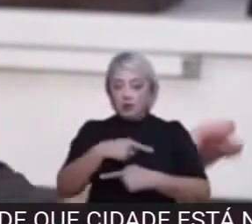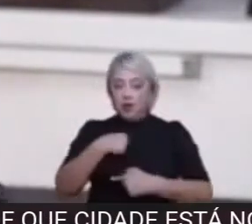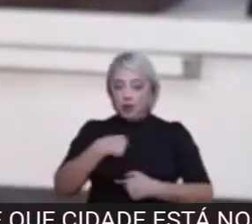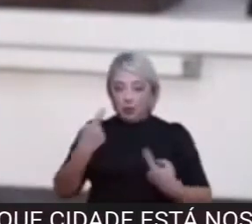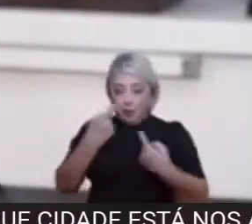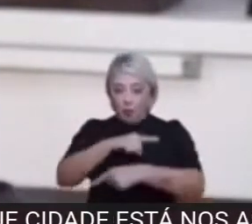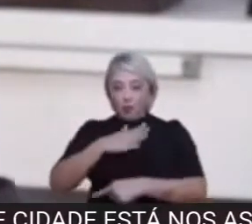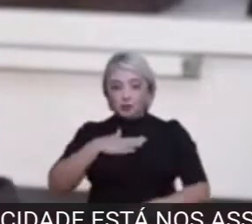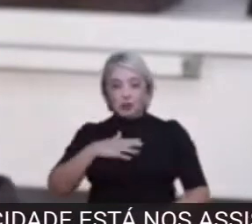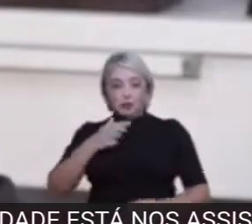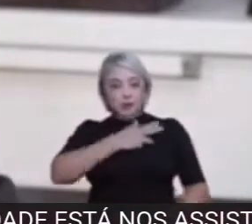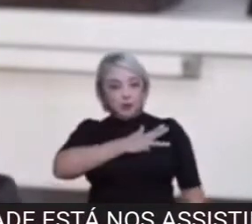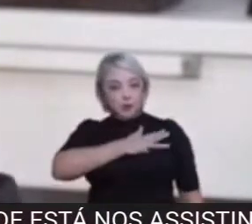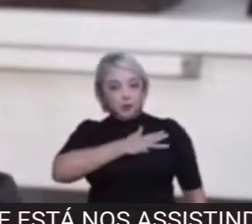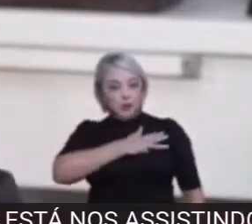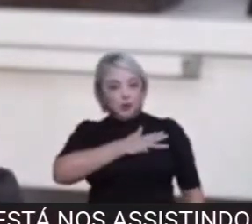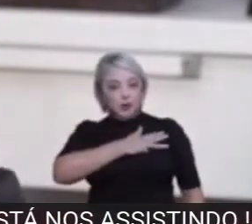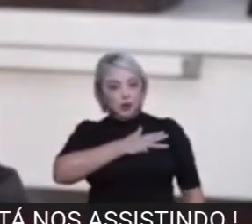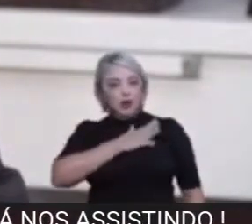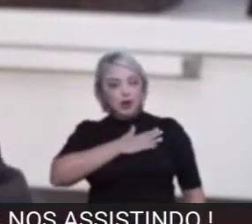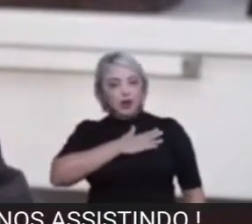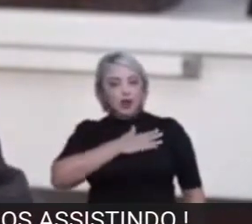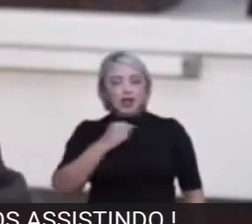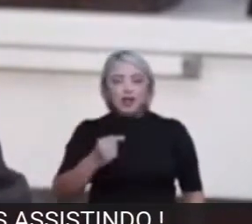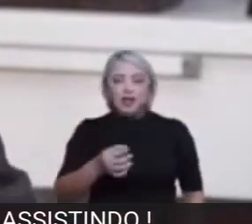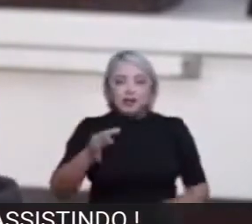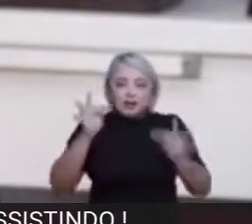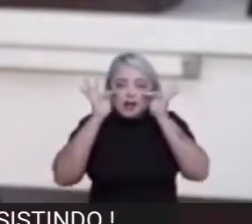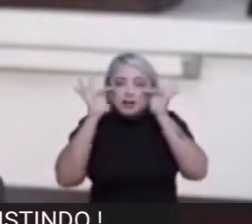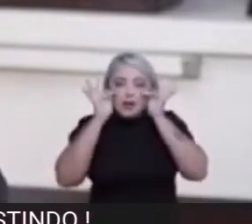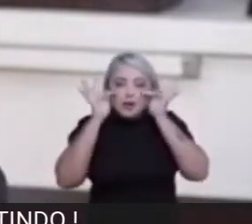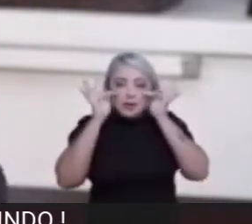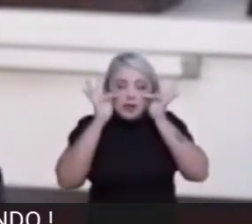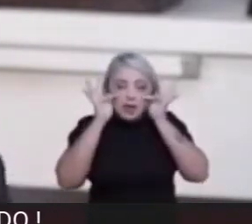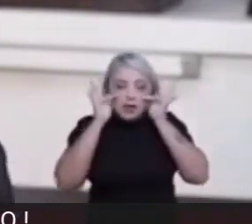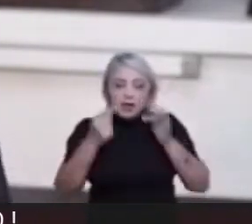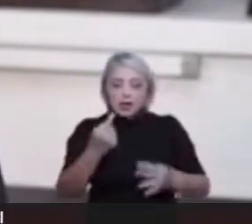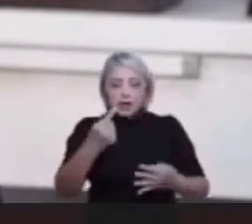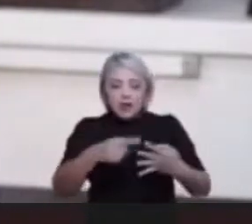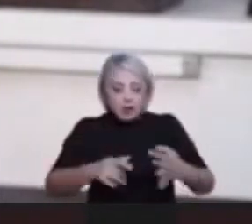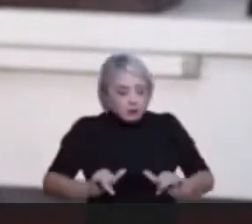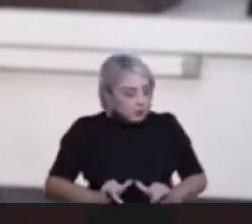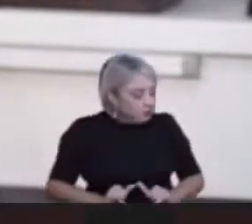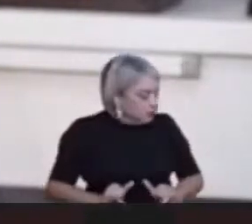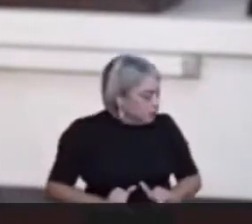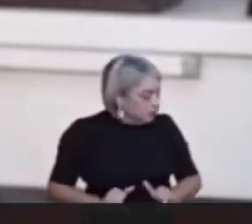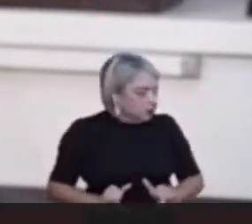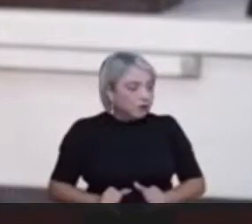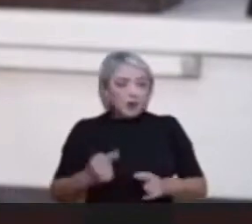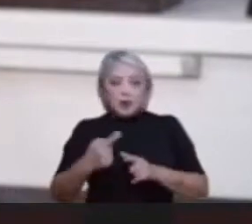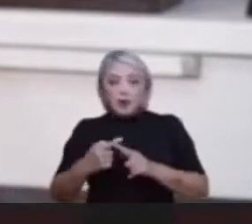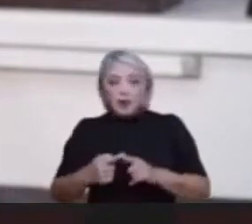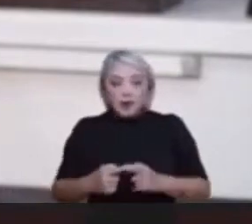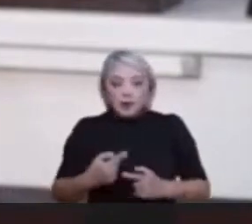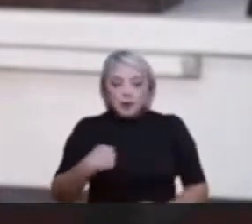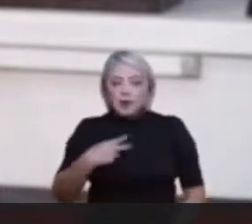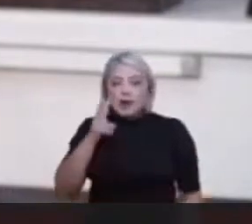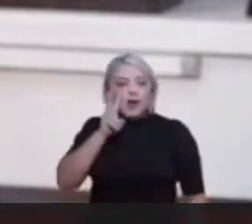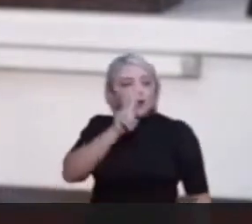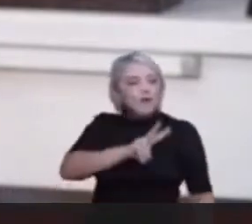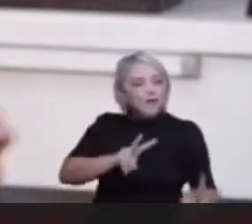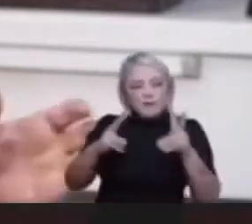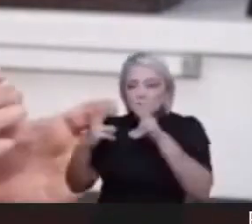24 depoimentos, acho. Cada depoimento era um sofrimento, porque eu via na cara a mentira das